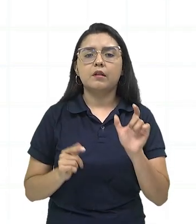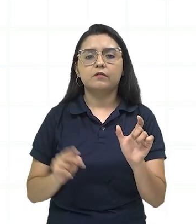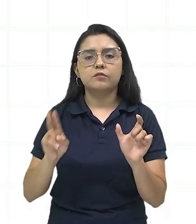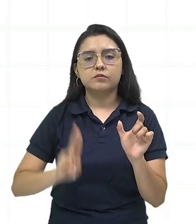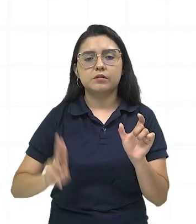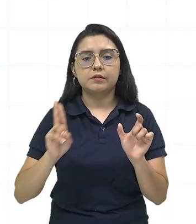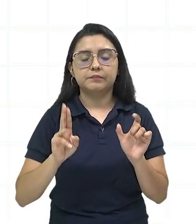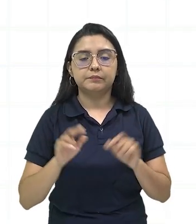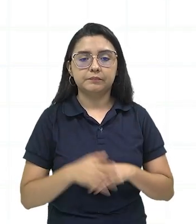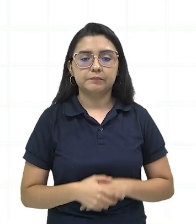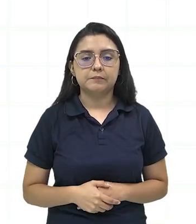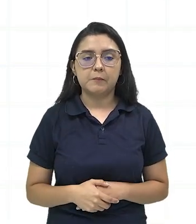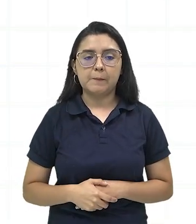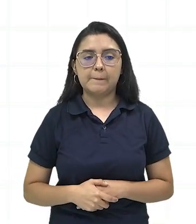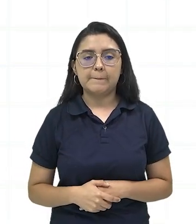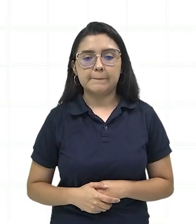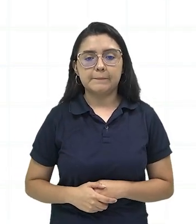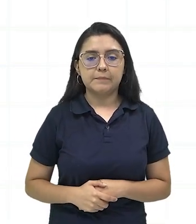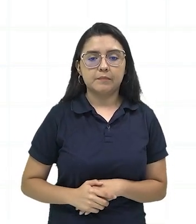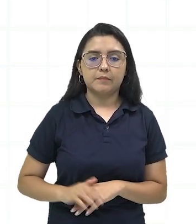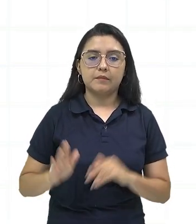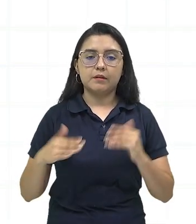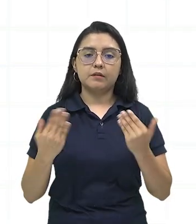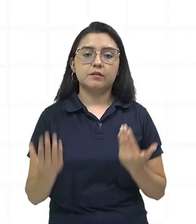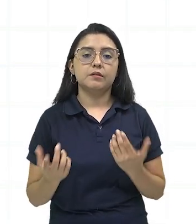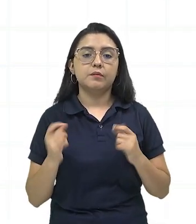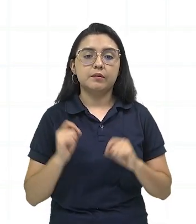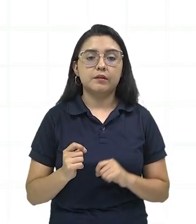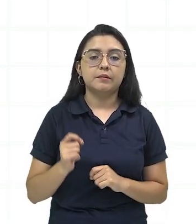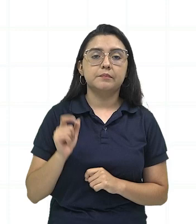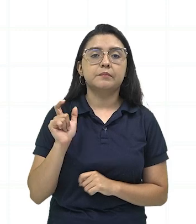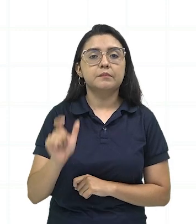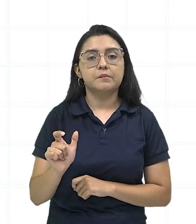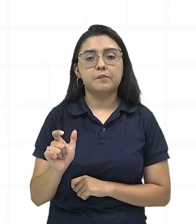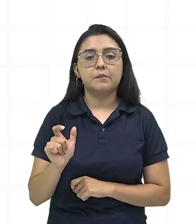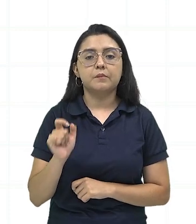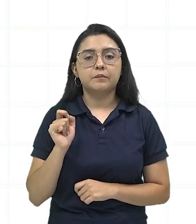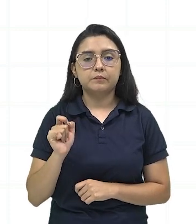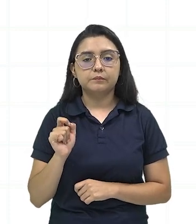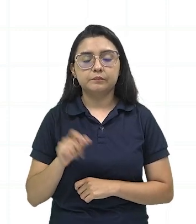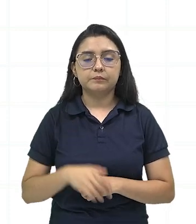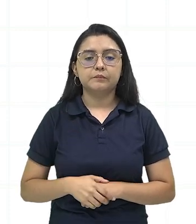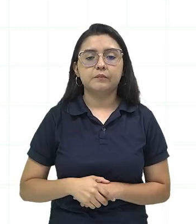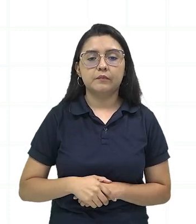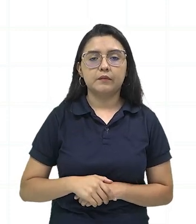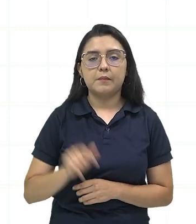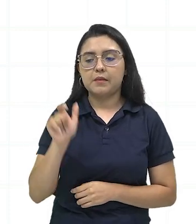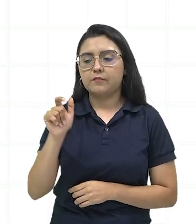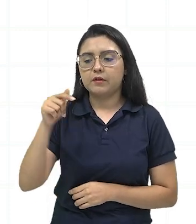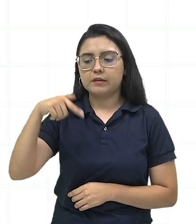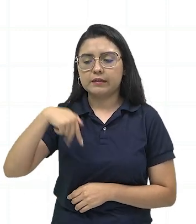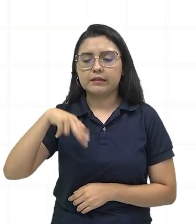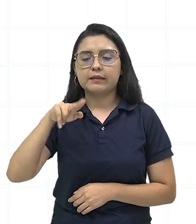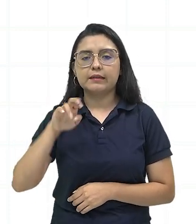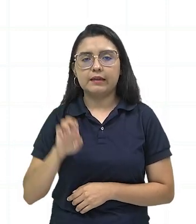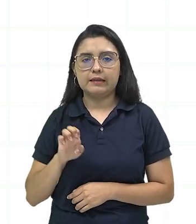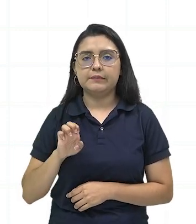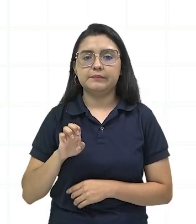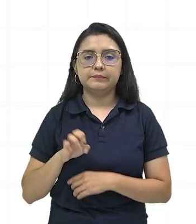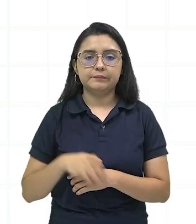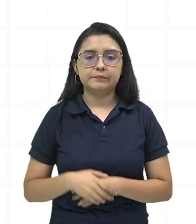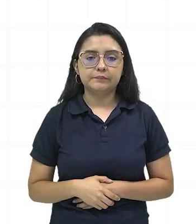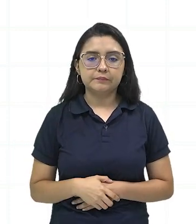está unindo. E o que apareceu de novo aqui foi quem? O que, né? Que.